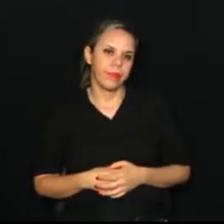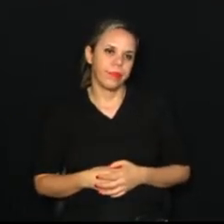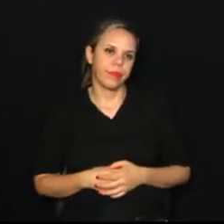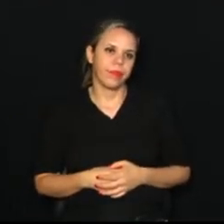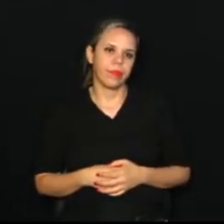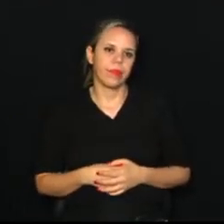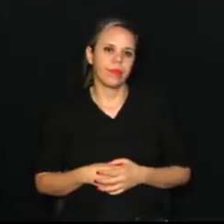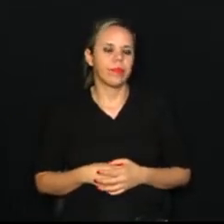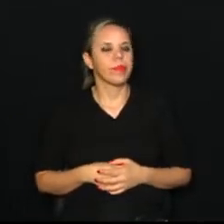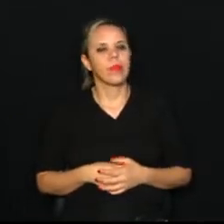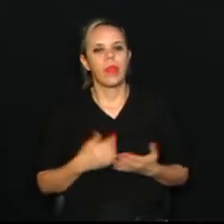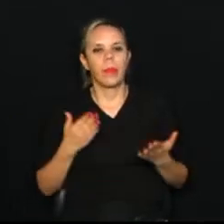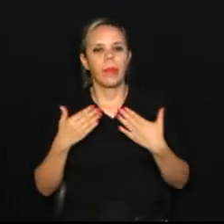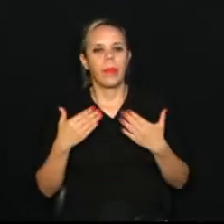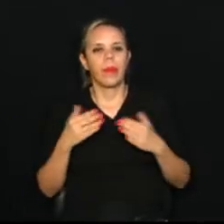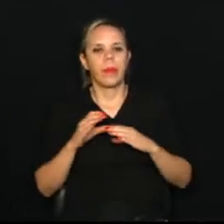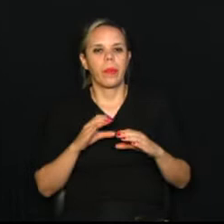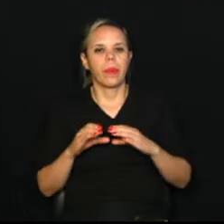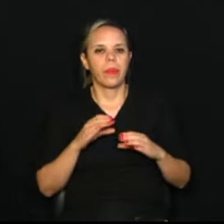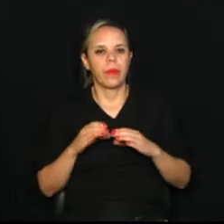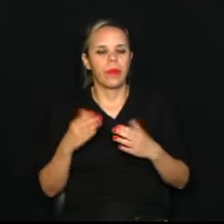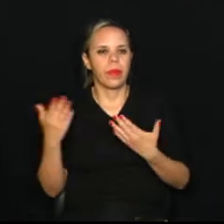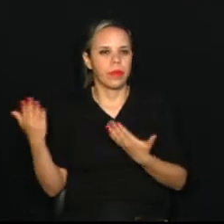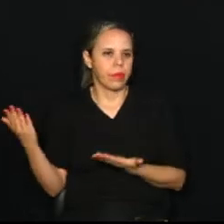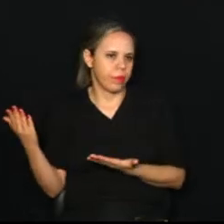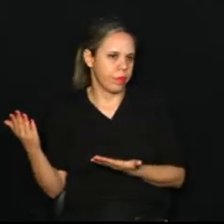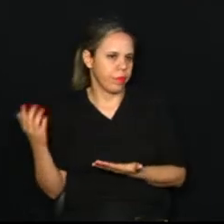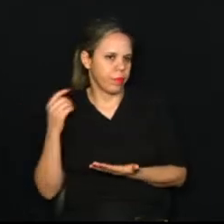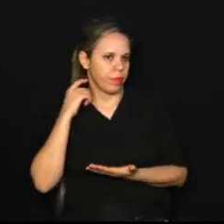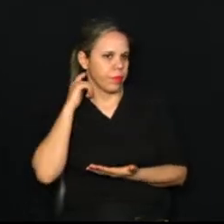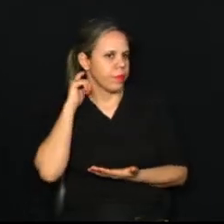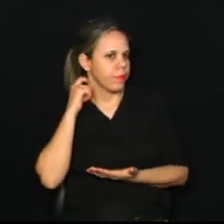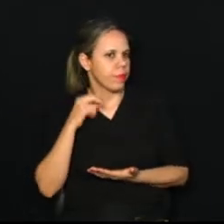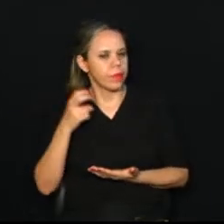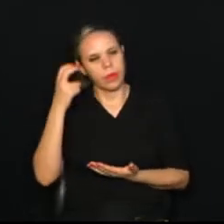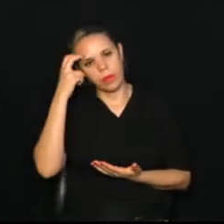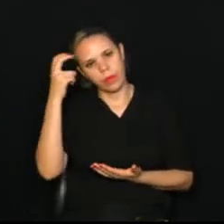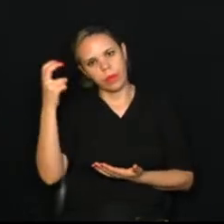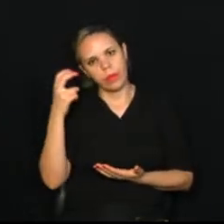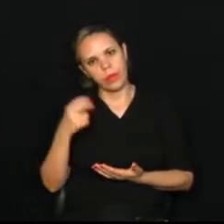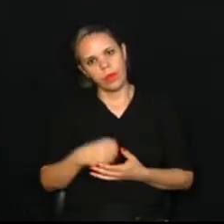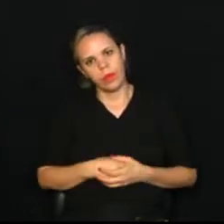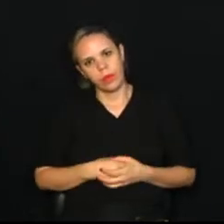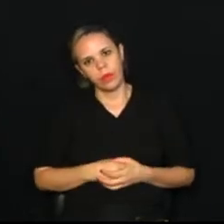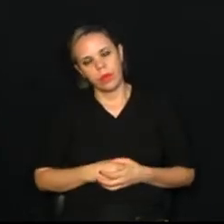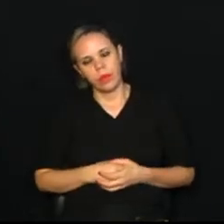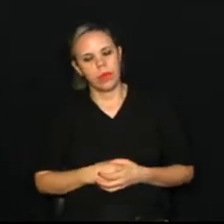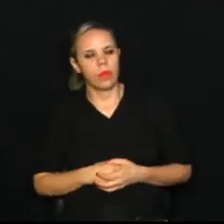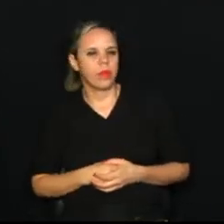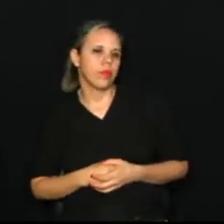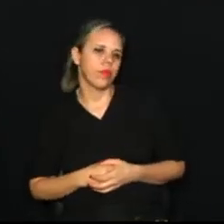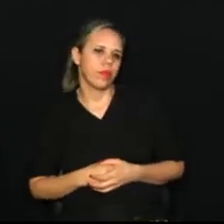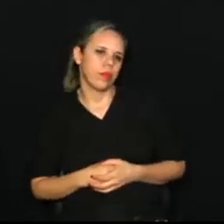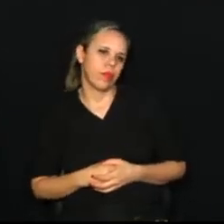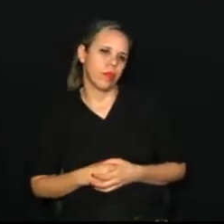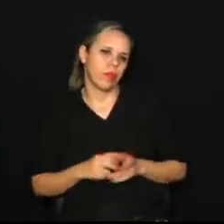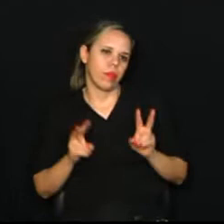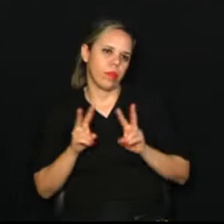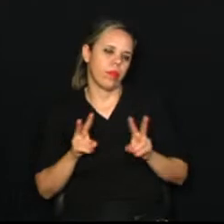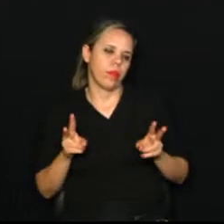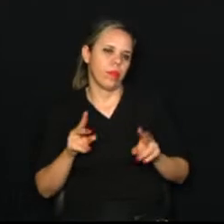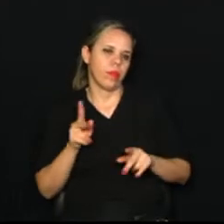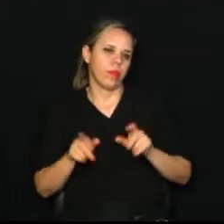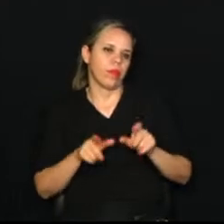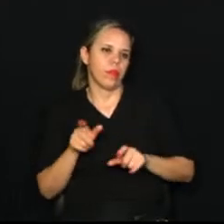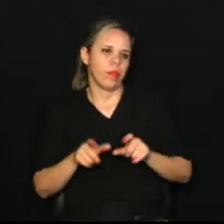chatbot, ele permite uma conversação usando inteligência artificial, viabilizando, então, que as